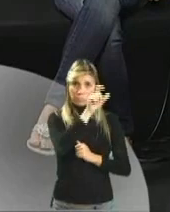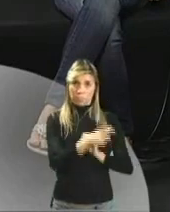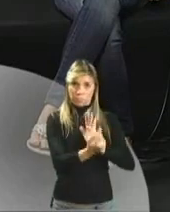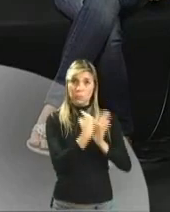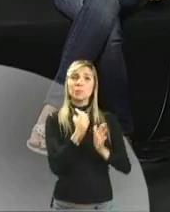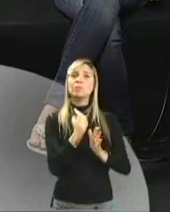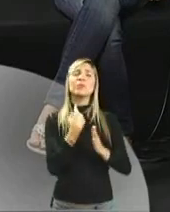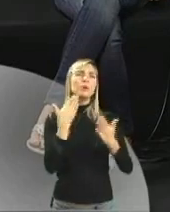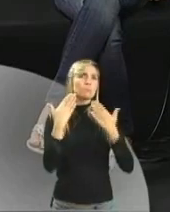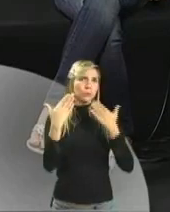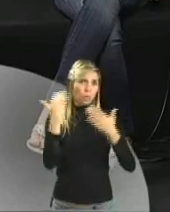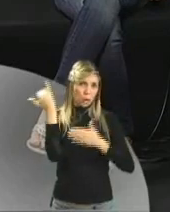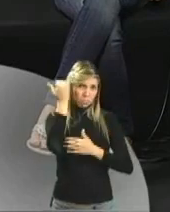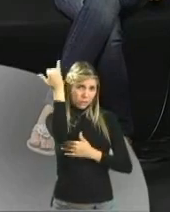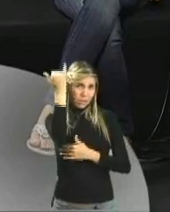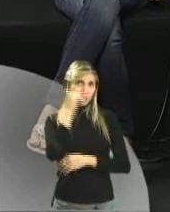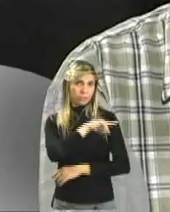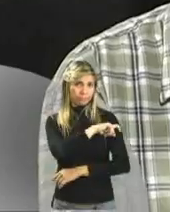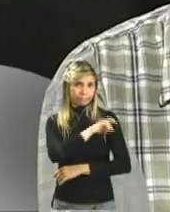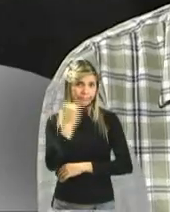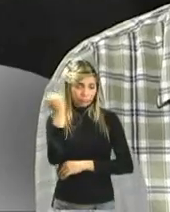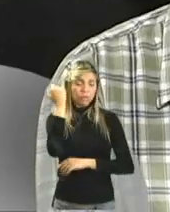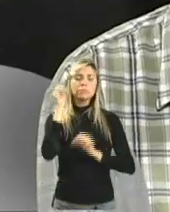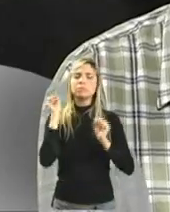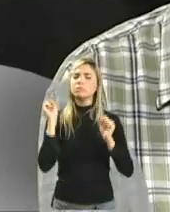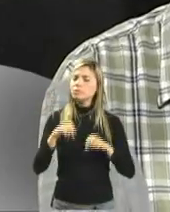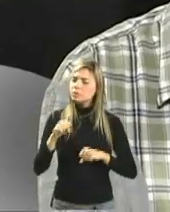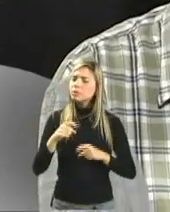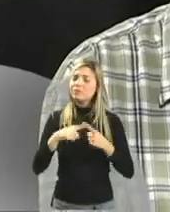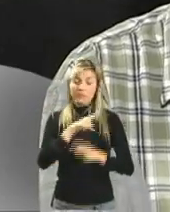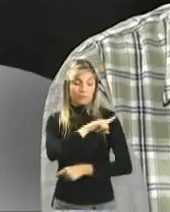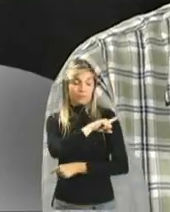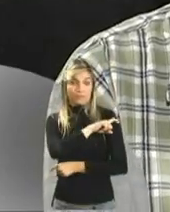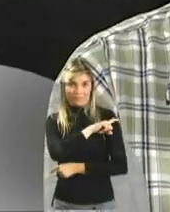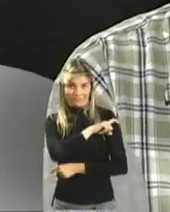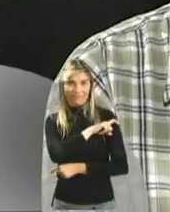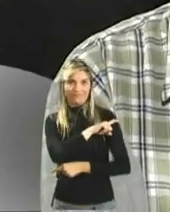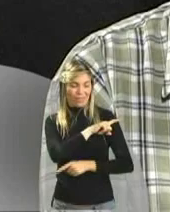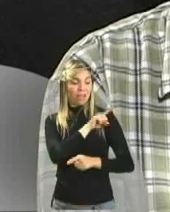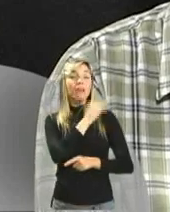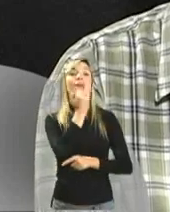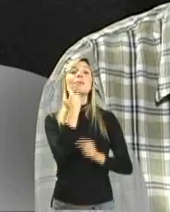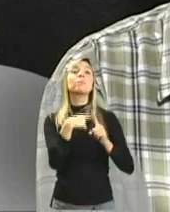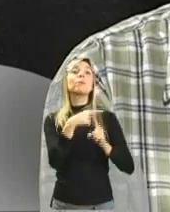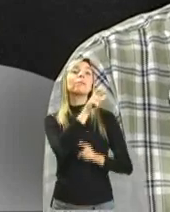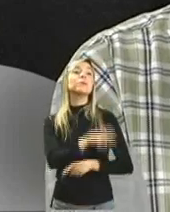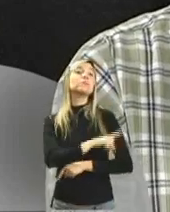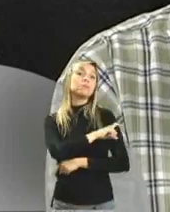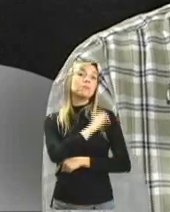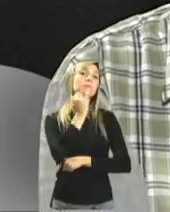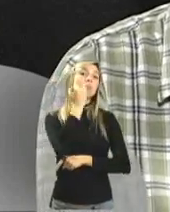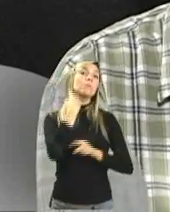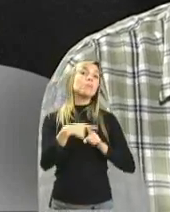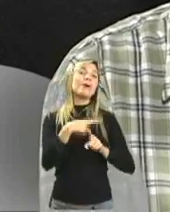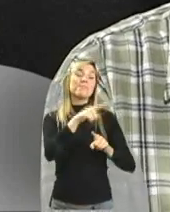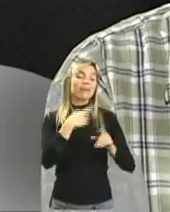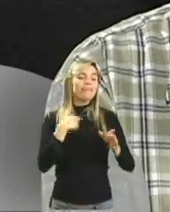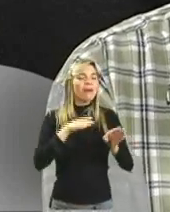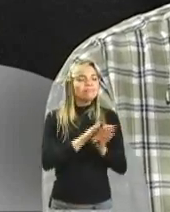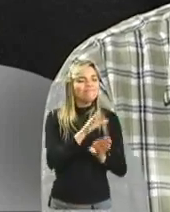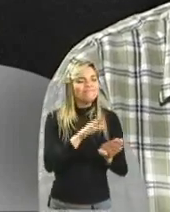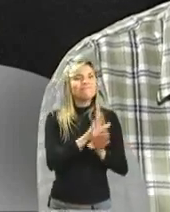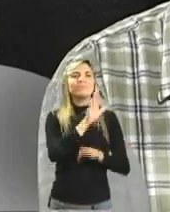função do psicólogo e do enfermeiro. Sim, sim. Só para amarrar a função do enfermeiro, o enfermeiro ele vai acompanhar